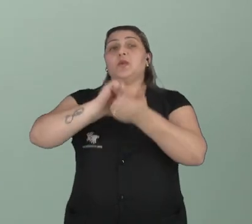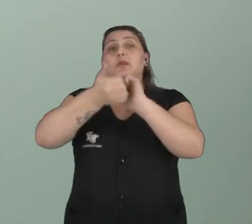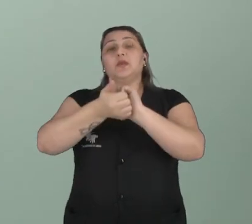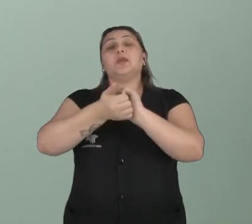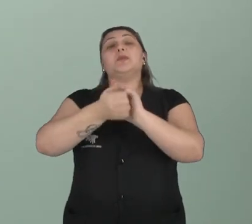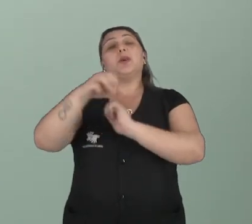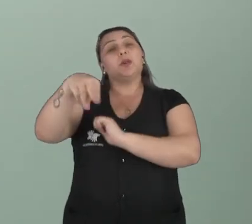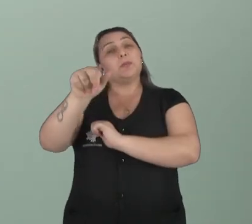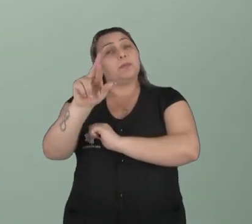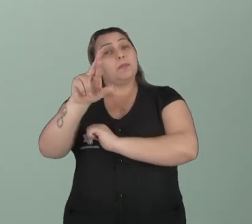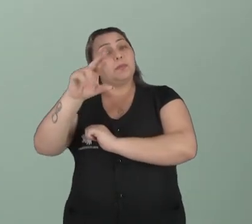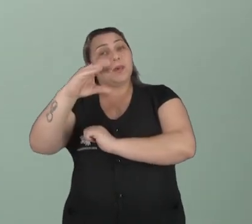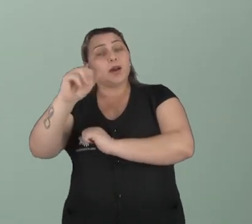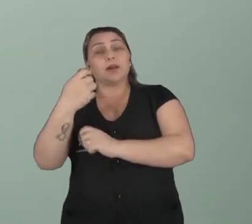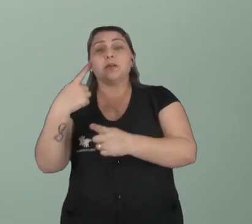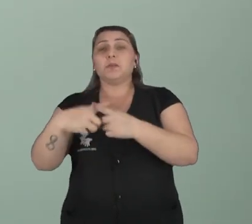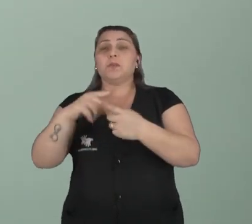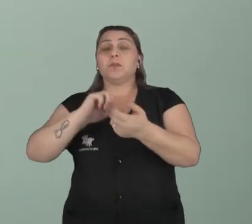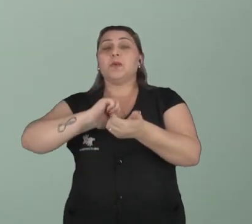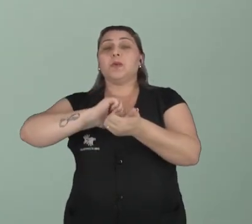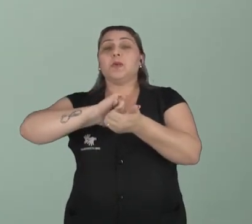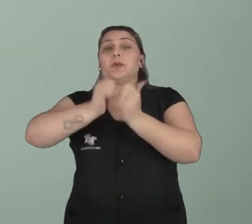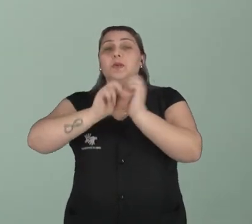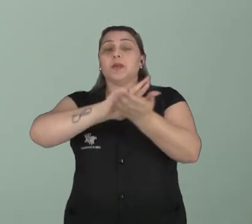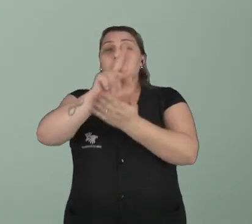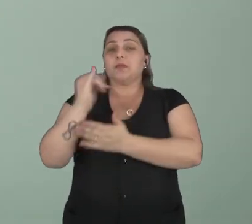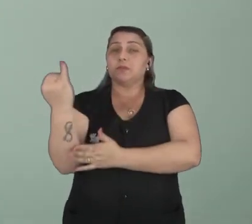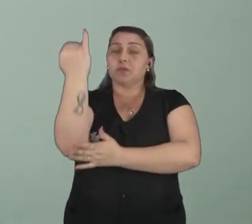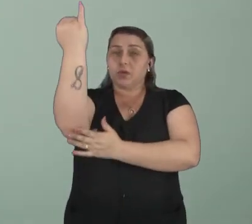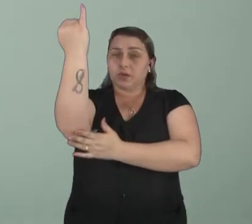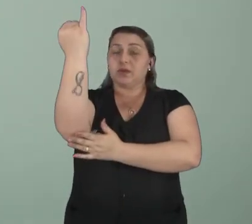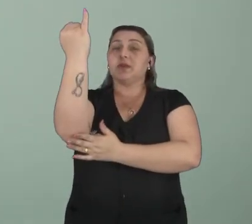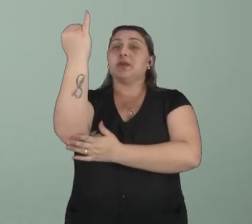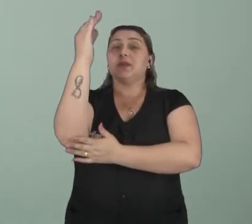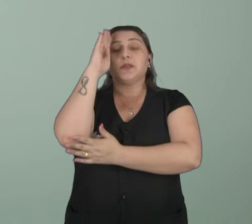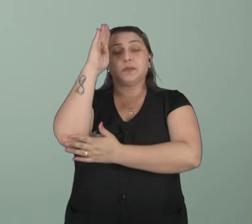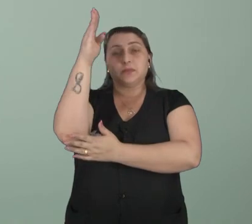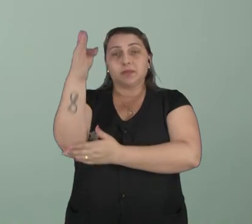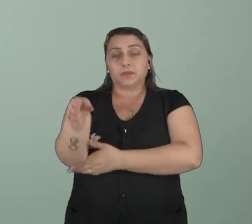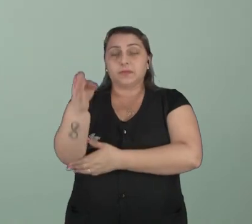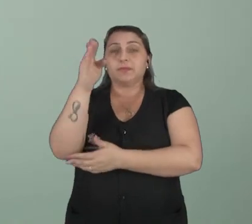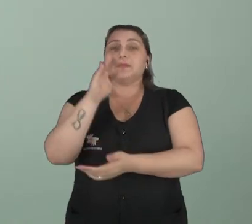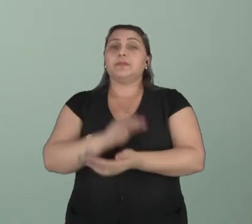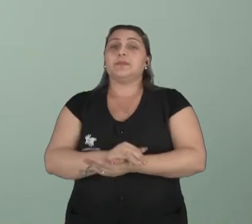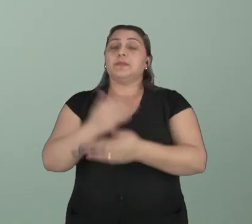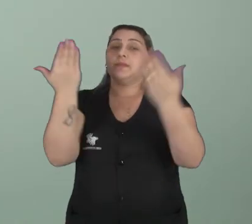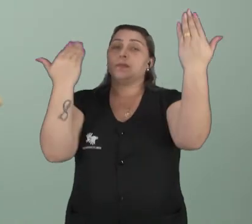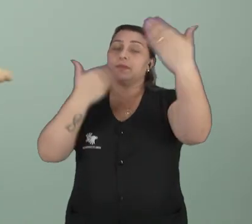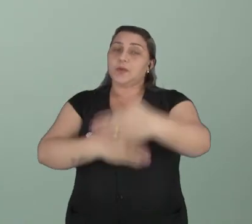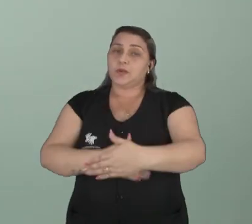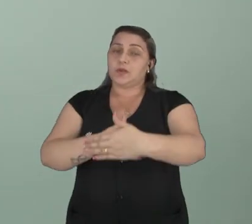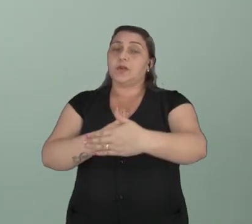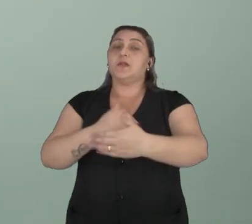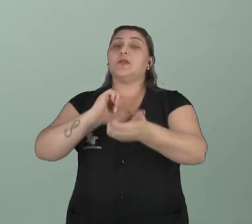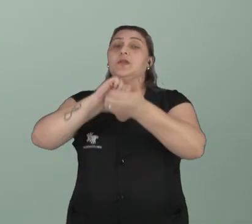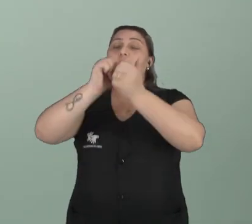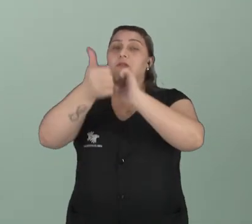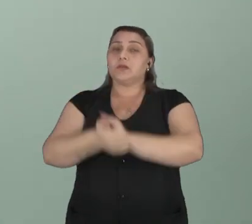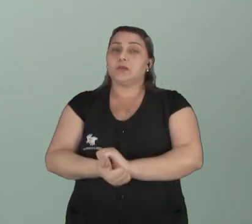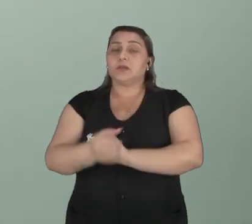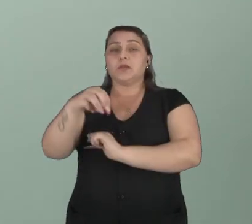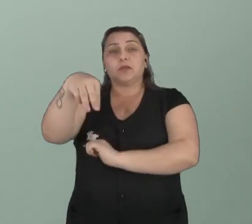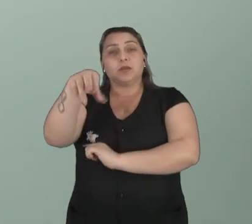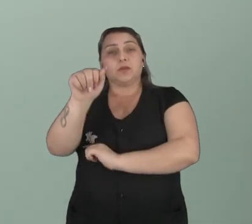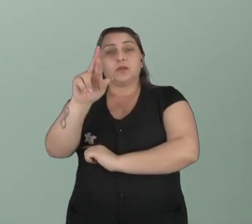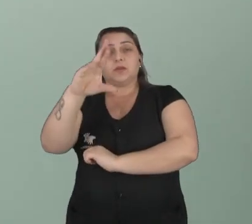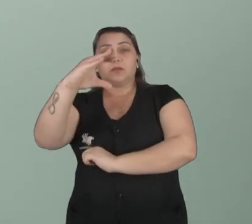de marca e por que o atletismo ele é tão importante e uma das principais provas dos esportes